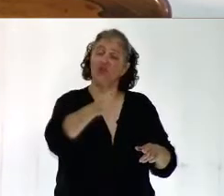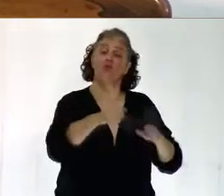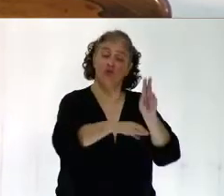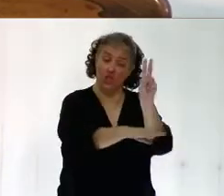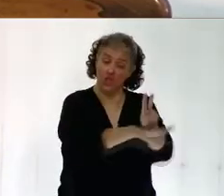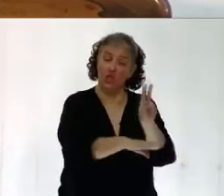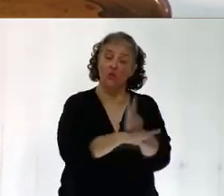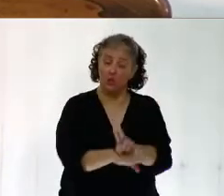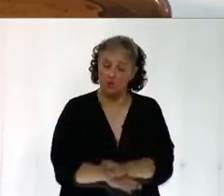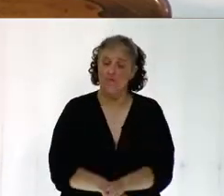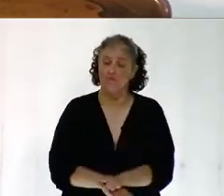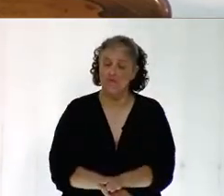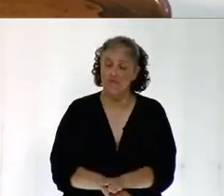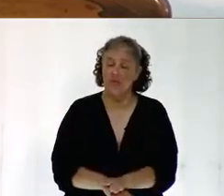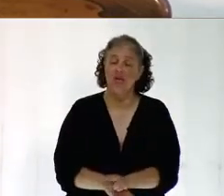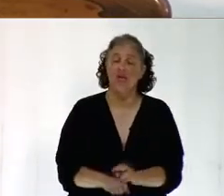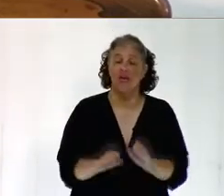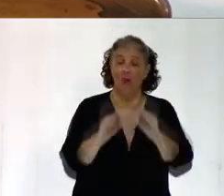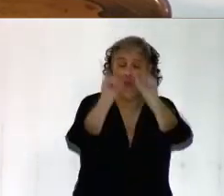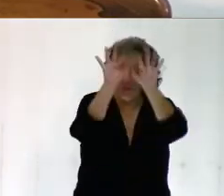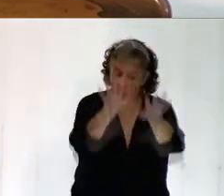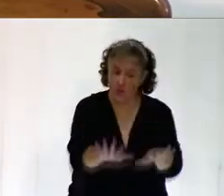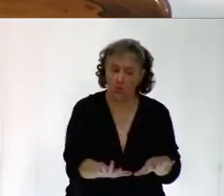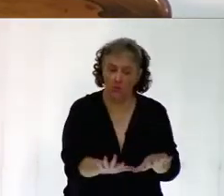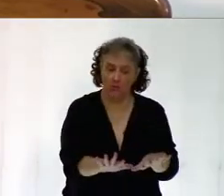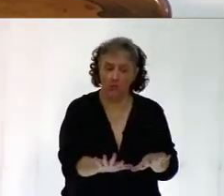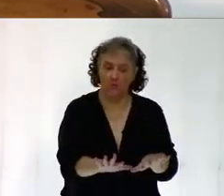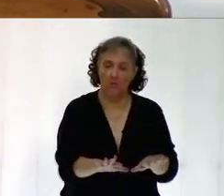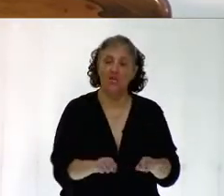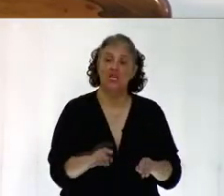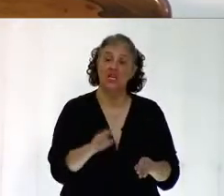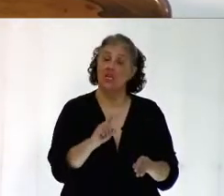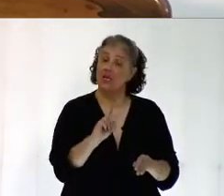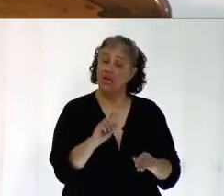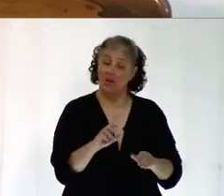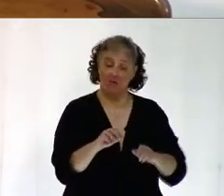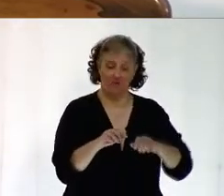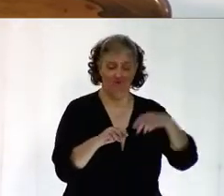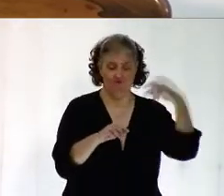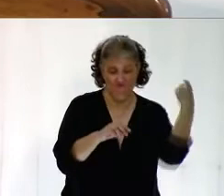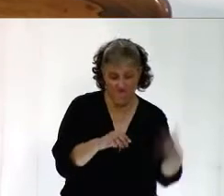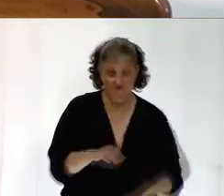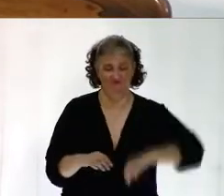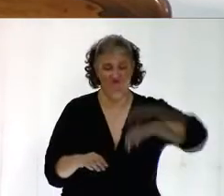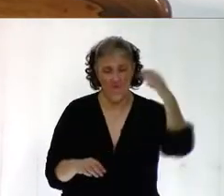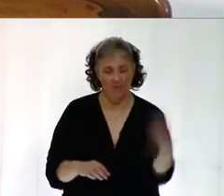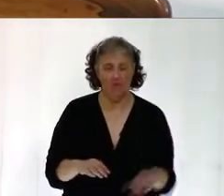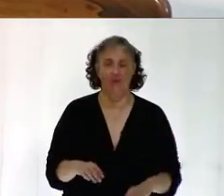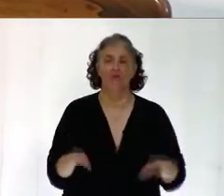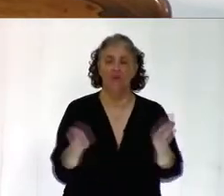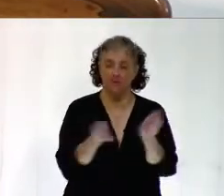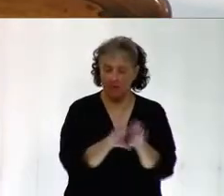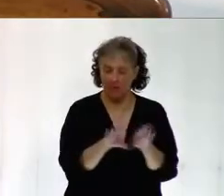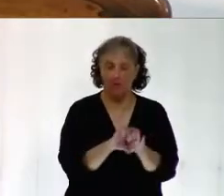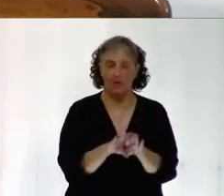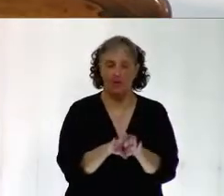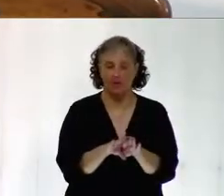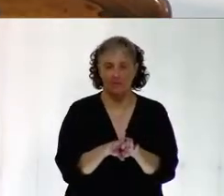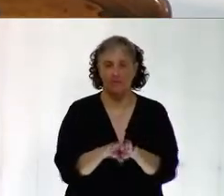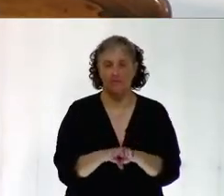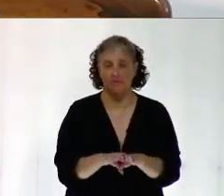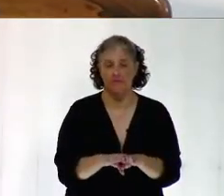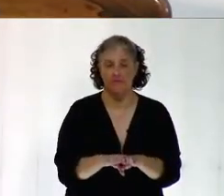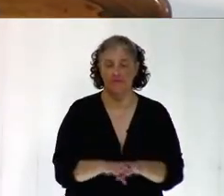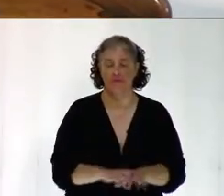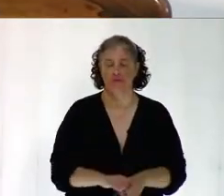daqueles que me aborrecem e faço misericórdia até mil gerações daqueles que me amam e guardam os meus